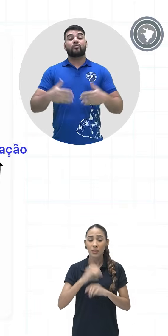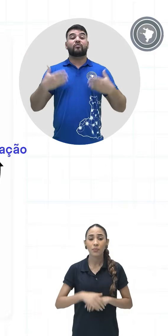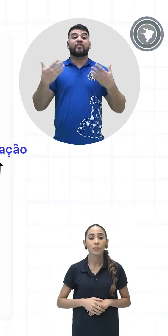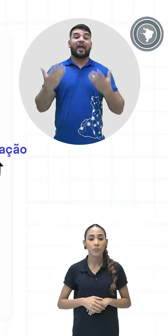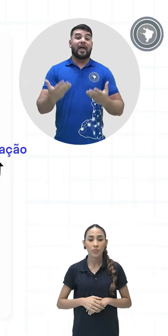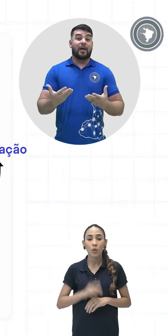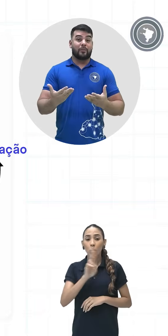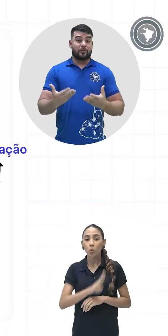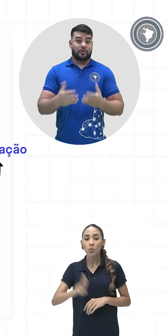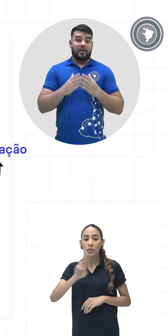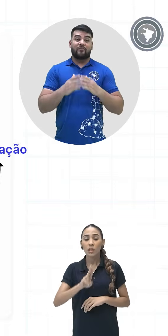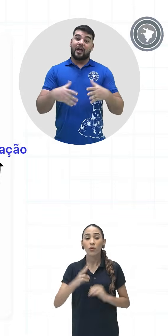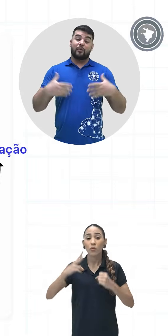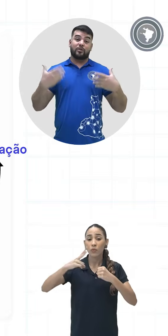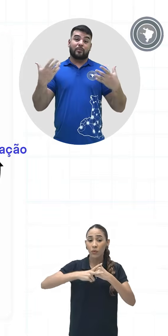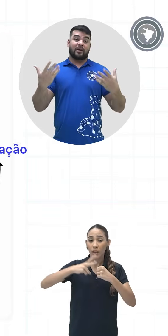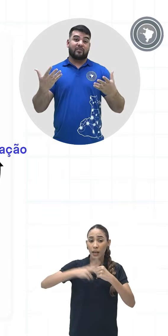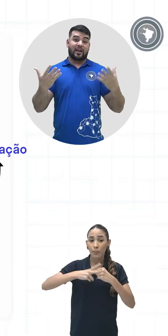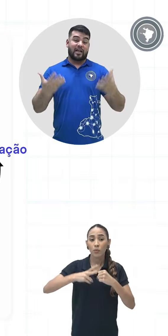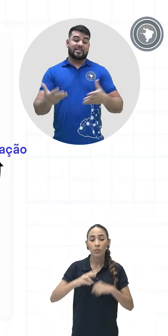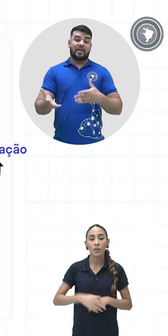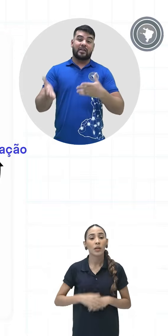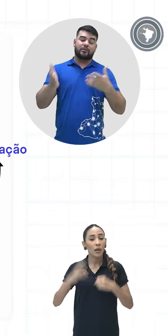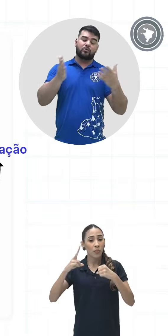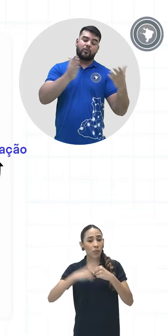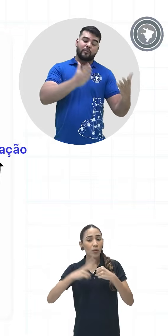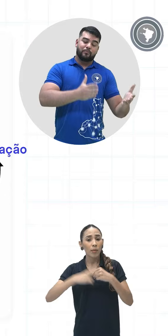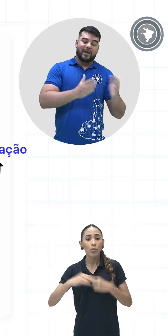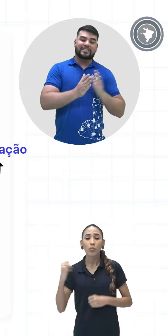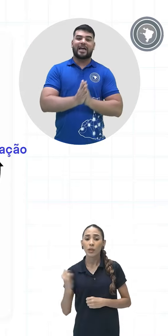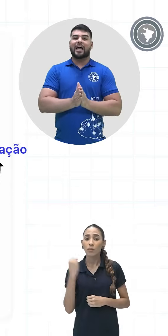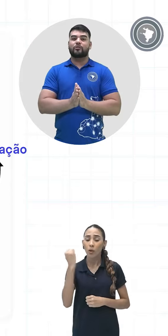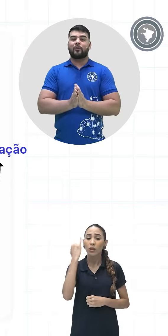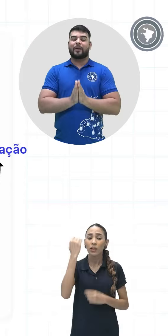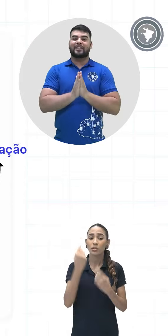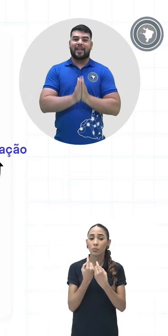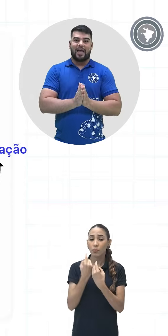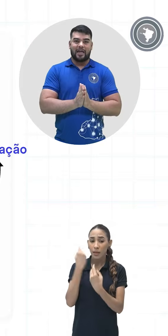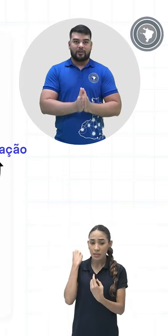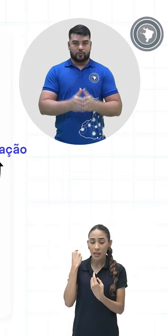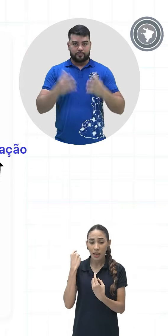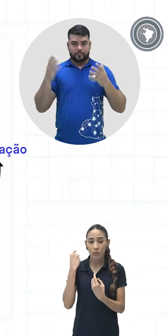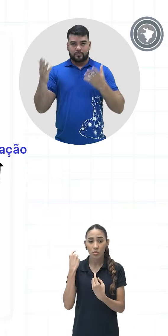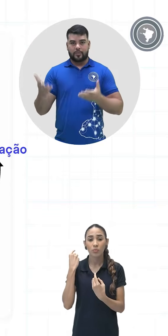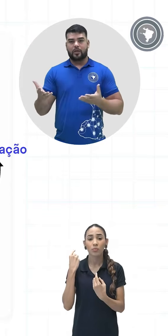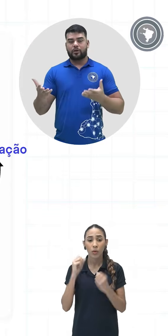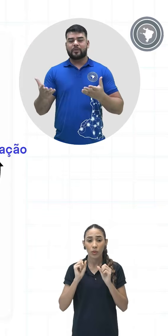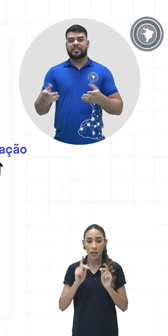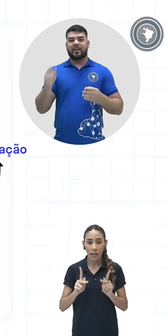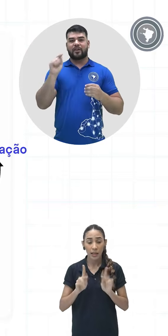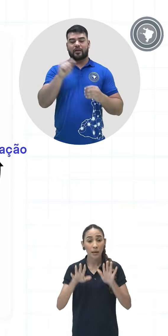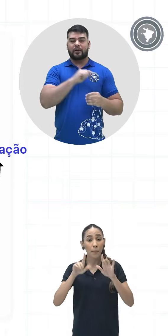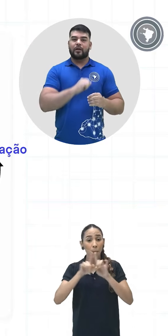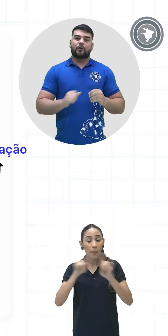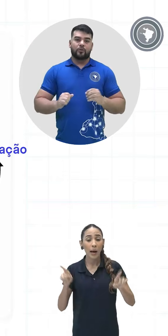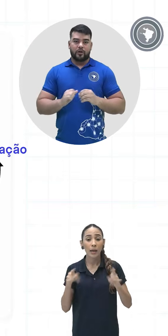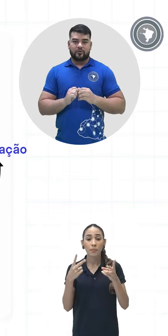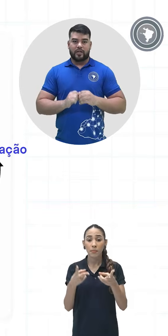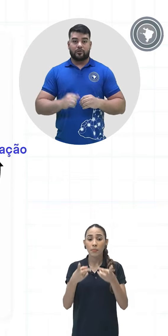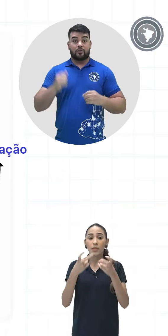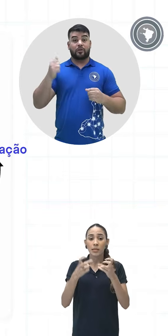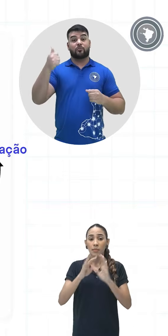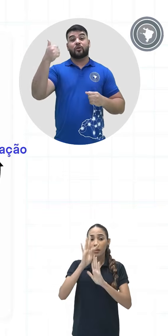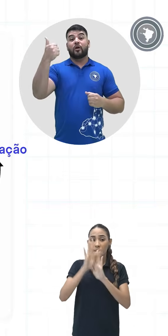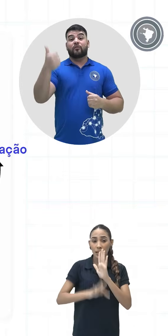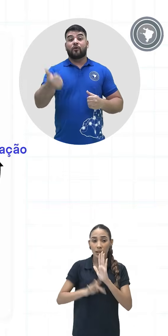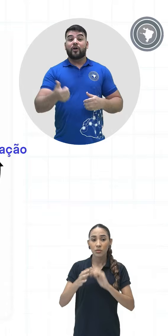meio dos verbos, verbos que prevalecem aí no passado, no pretérito. E observem aqui no nosso